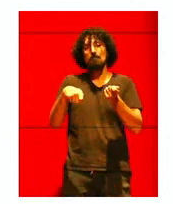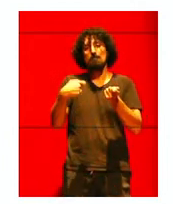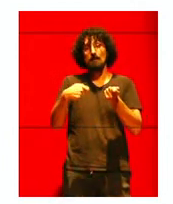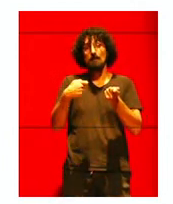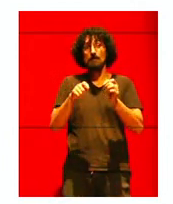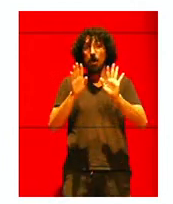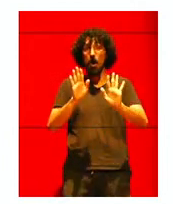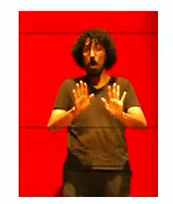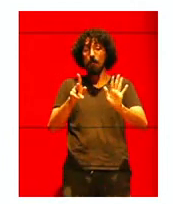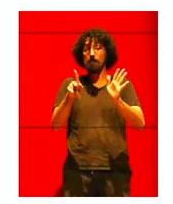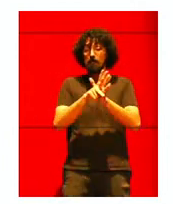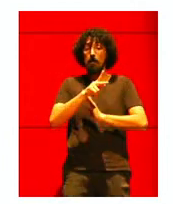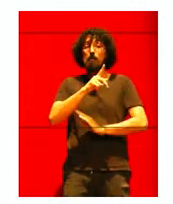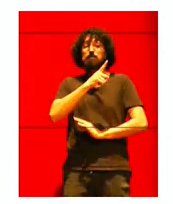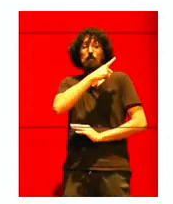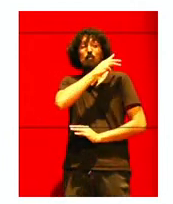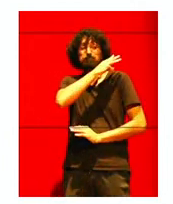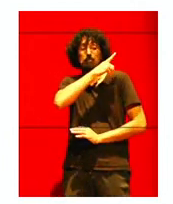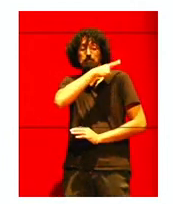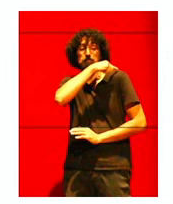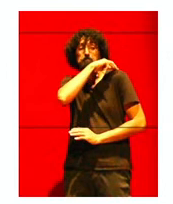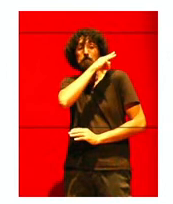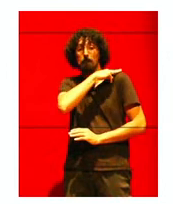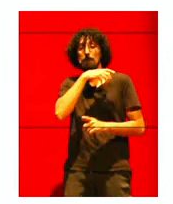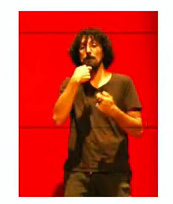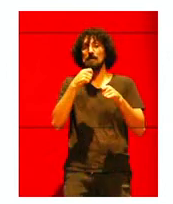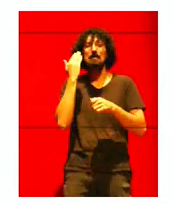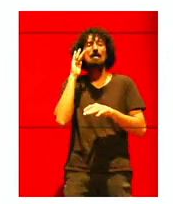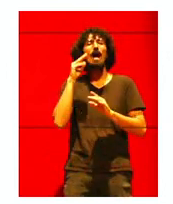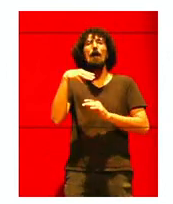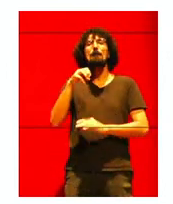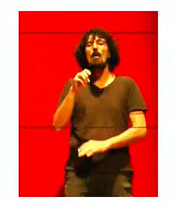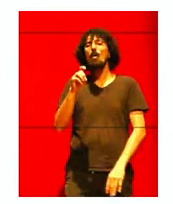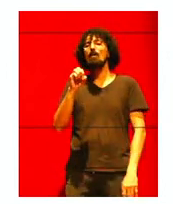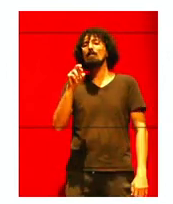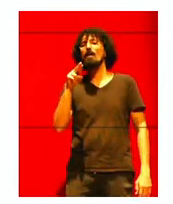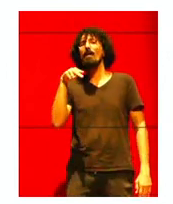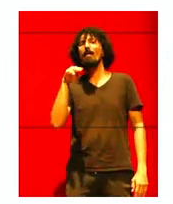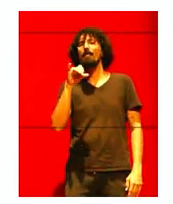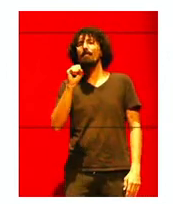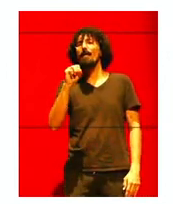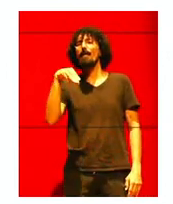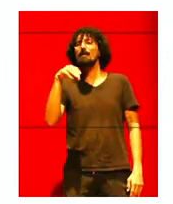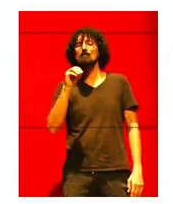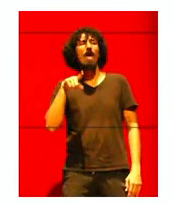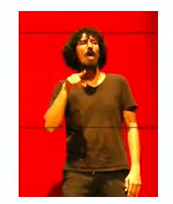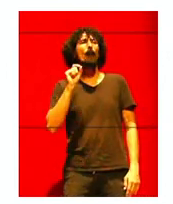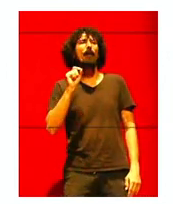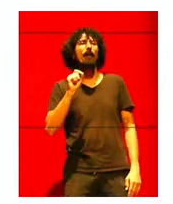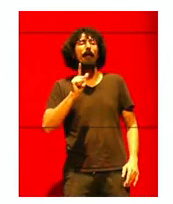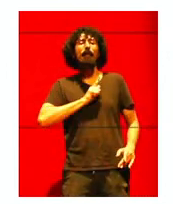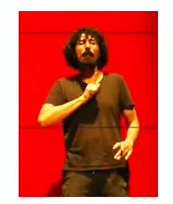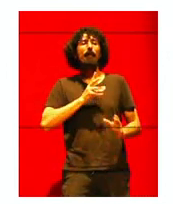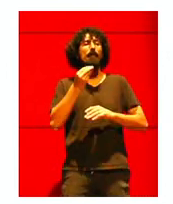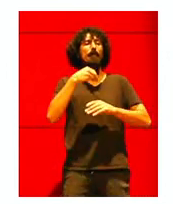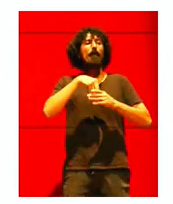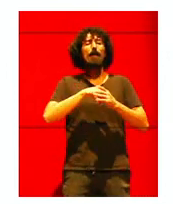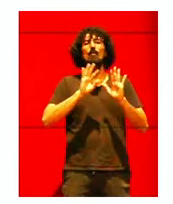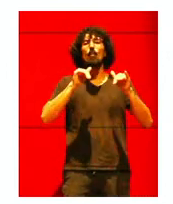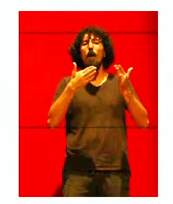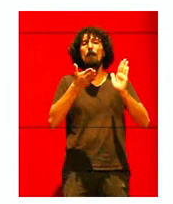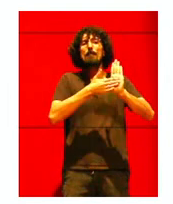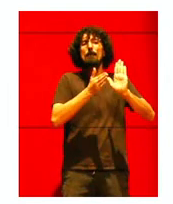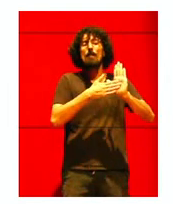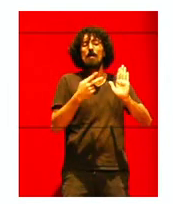ensino médio. Tem que dominar, velho. Tem que entender o que foi o modernismo. Quem são os caras do modernismo? O que eles queriam? Qual era a